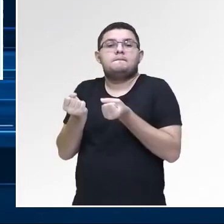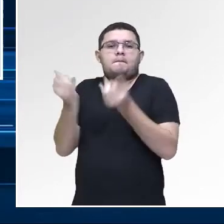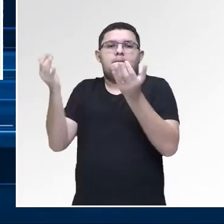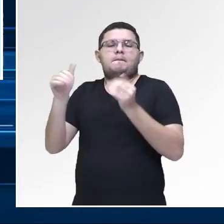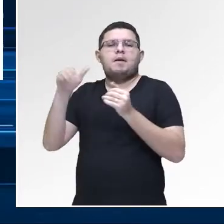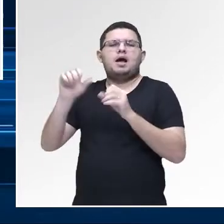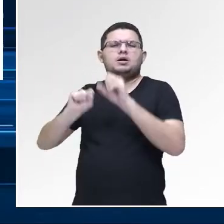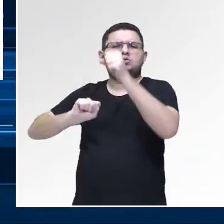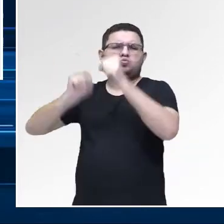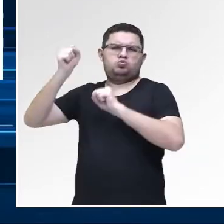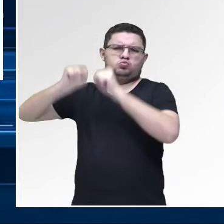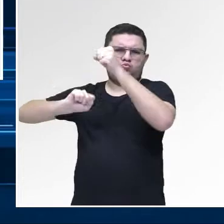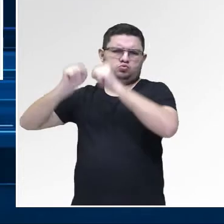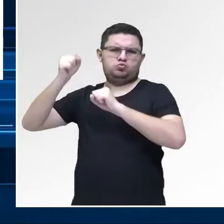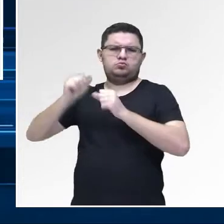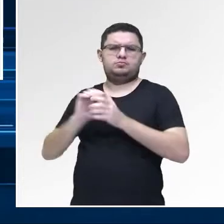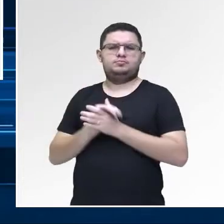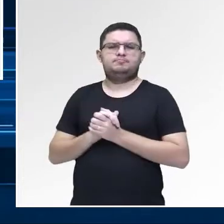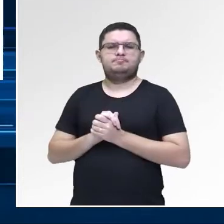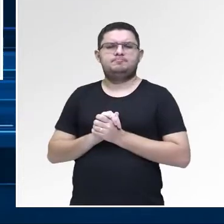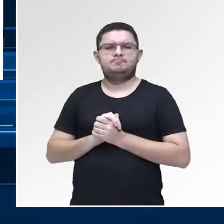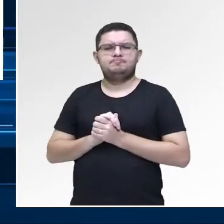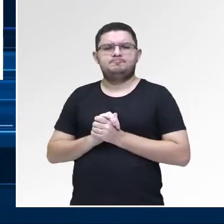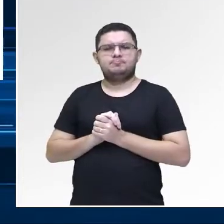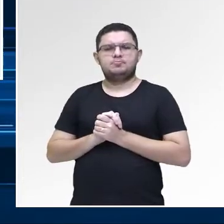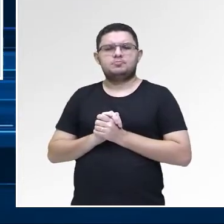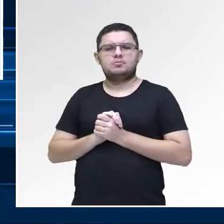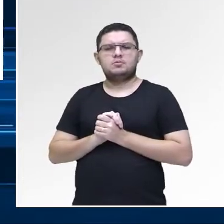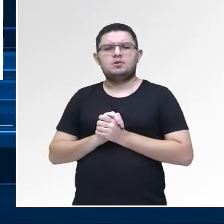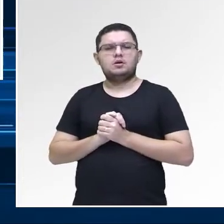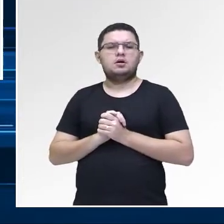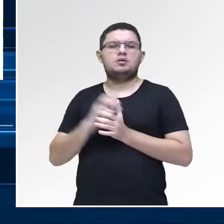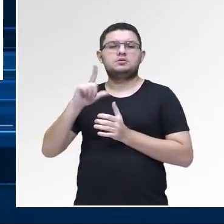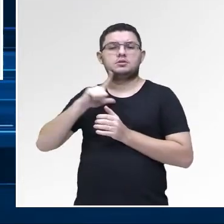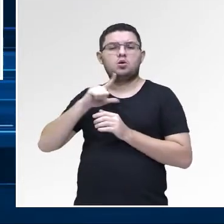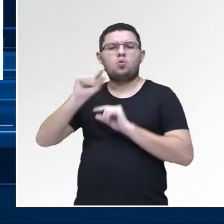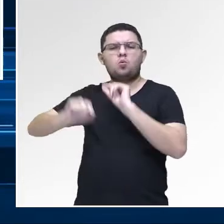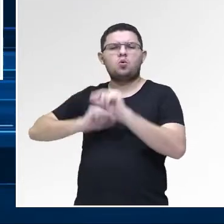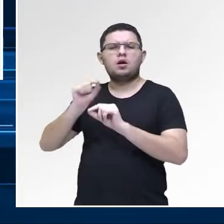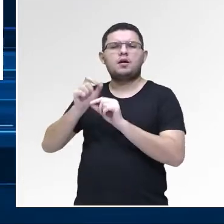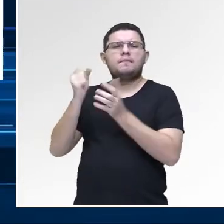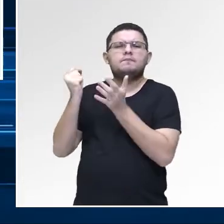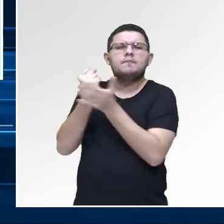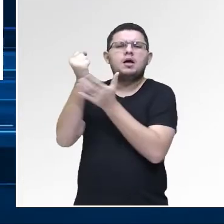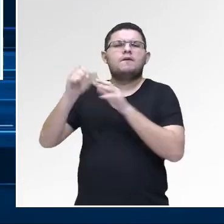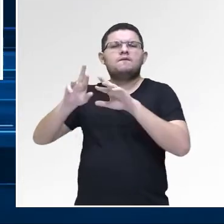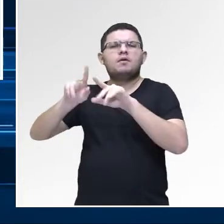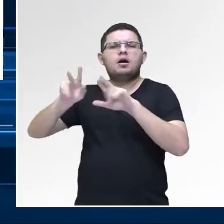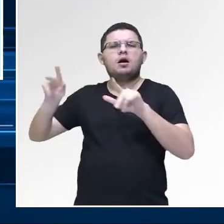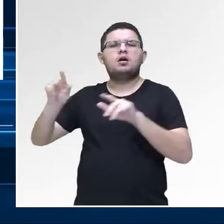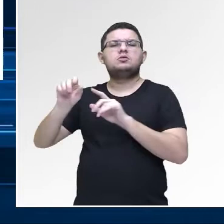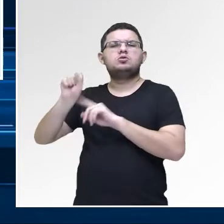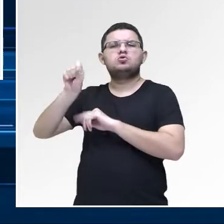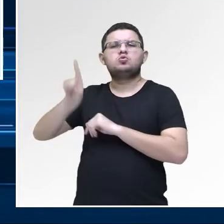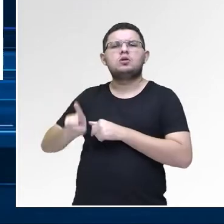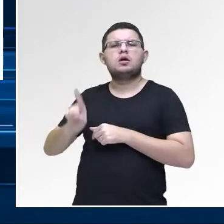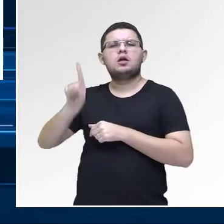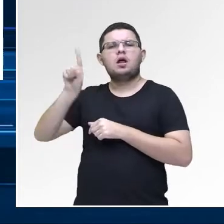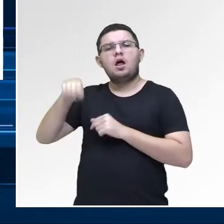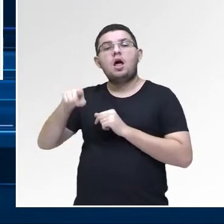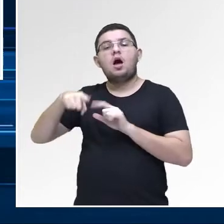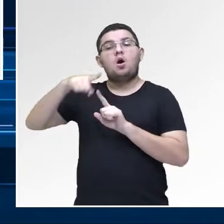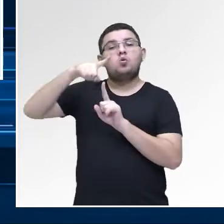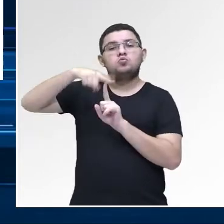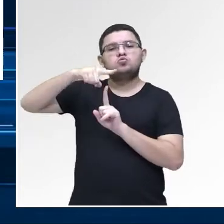industrial. E o que são esses símbolos espalhados aí, né, pela região Sudeste? Aí, gente, são os